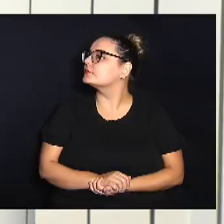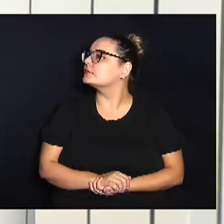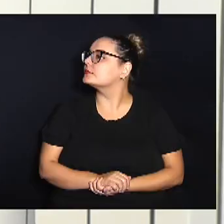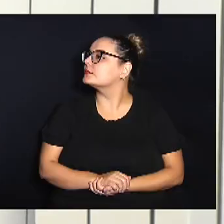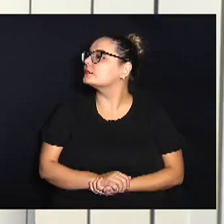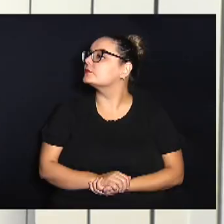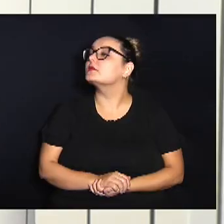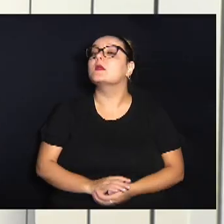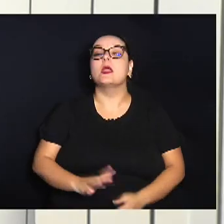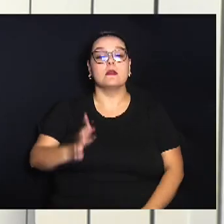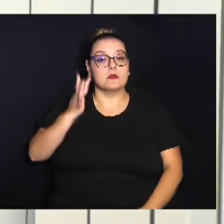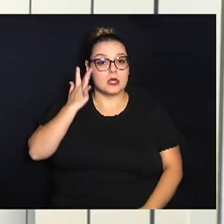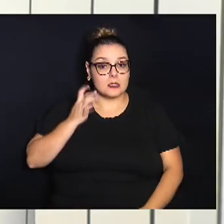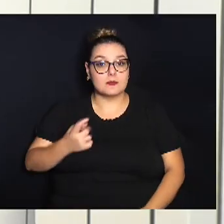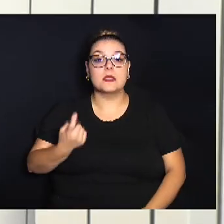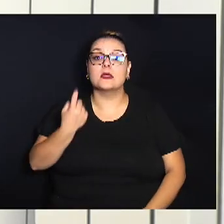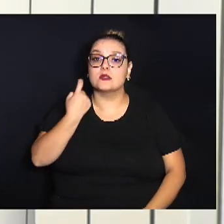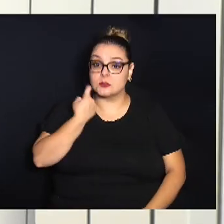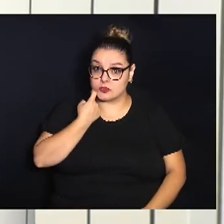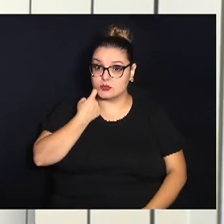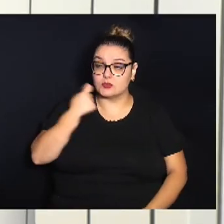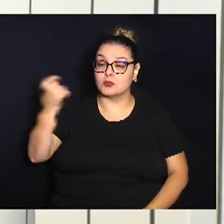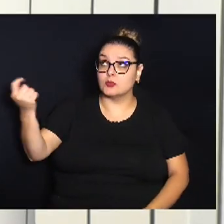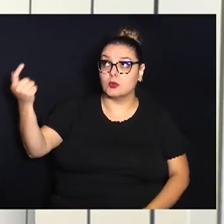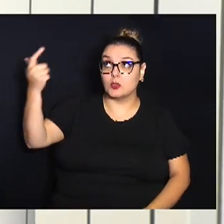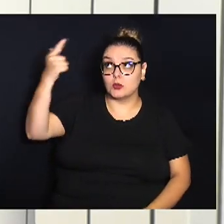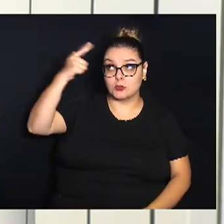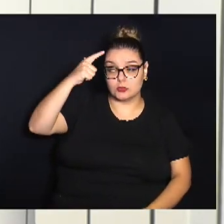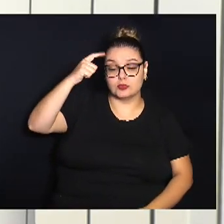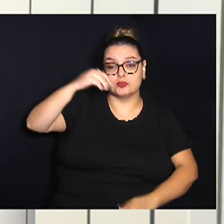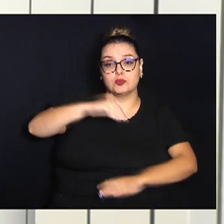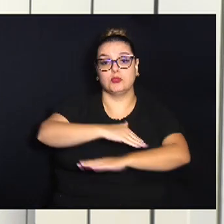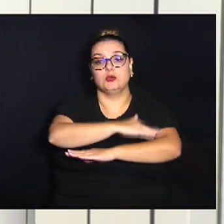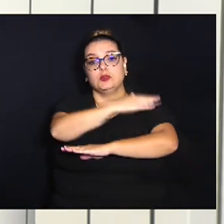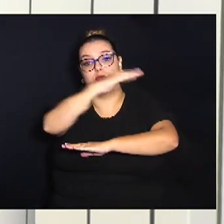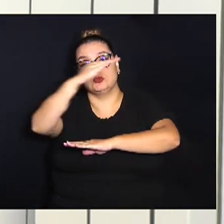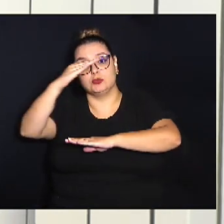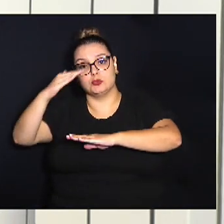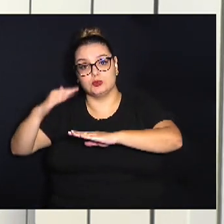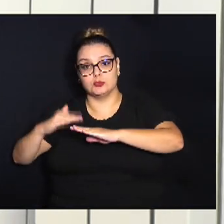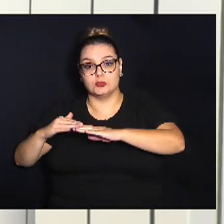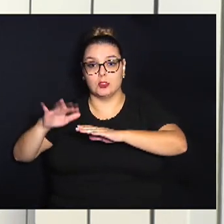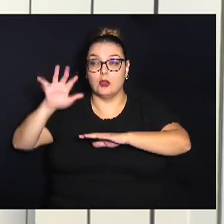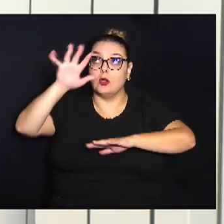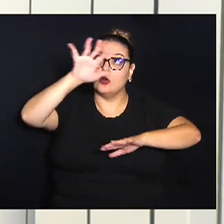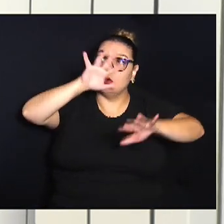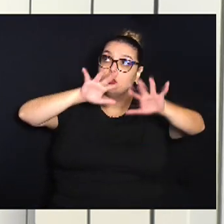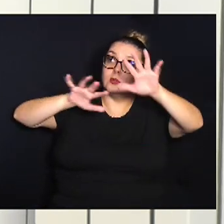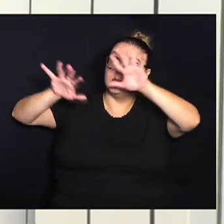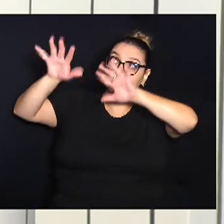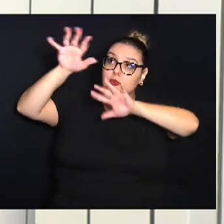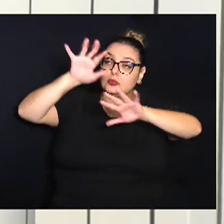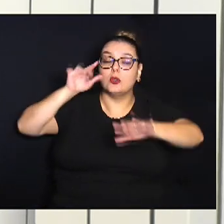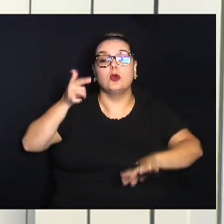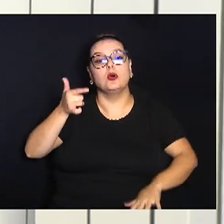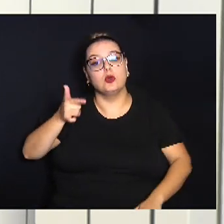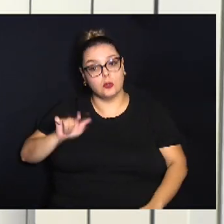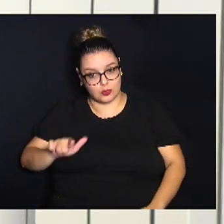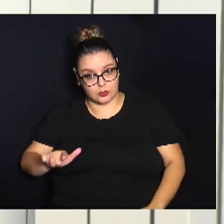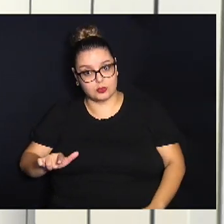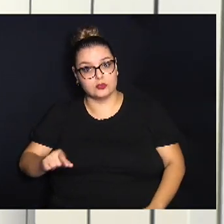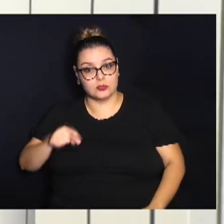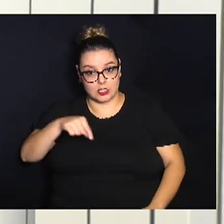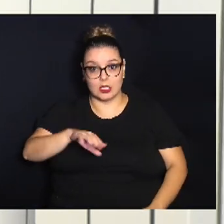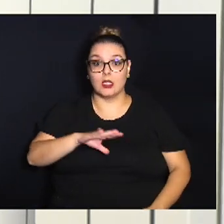Para amanhã, sexta-feira, o sol aparece durante o dia, a nebulosidade continua presente aqui